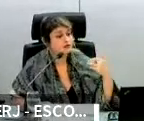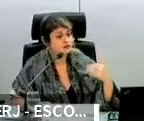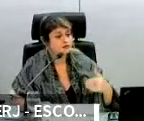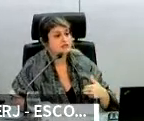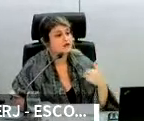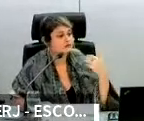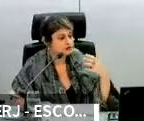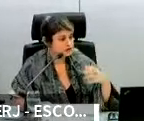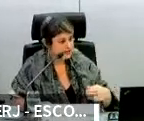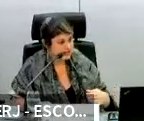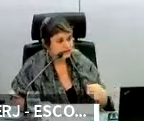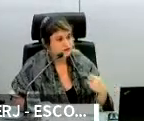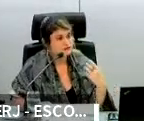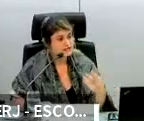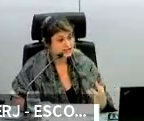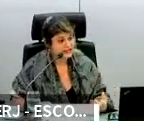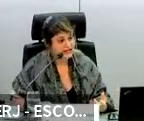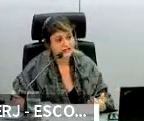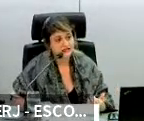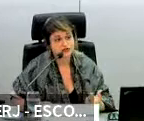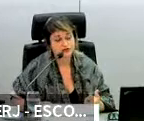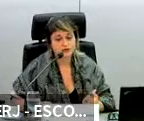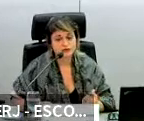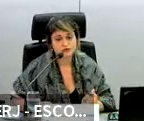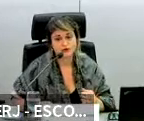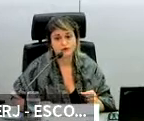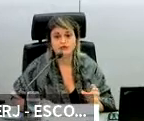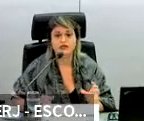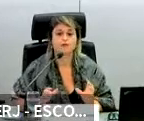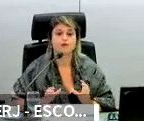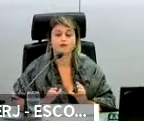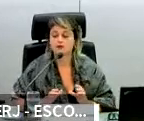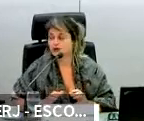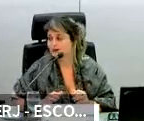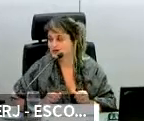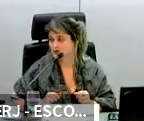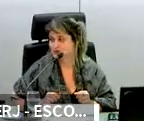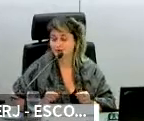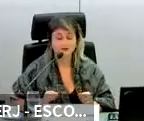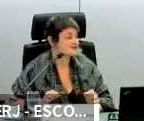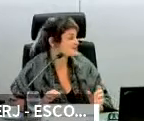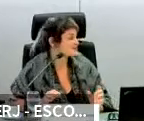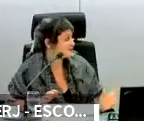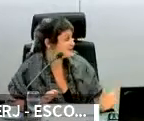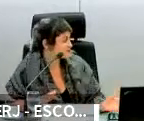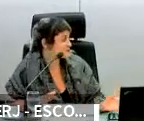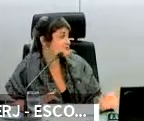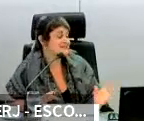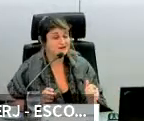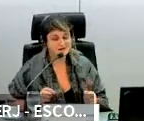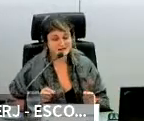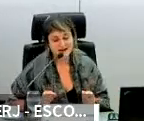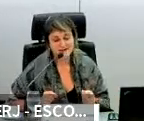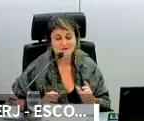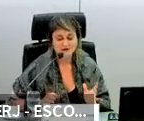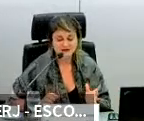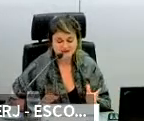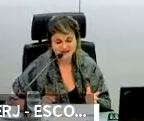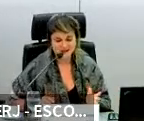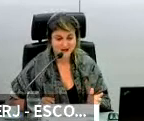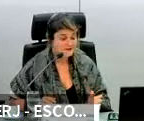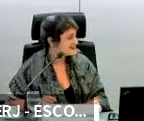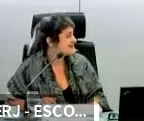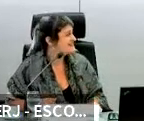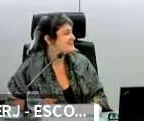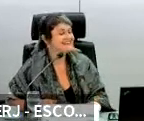a construção de gráficos e análises. Hoje, como o tempo é um pouquinho mais curto e a gente tem uma surpresa ao final, que é um pouquinho